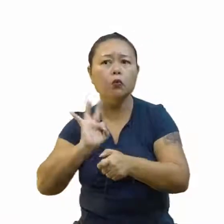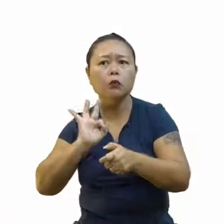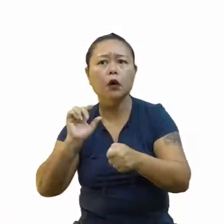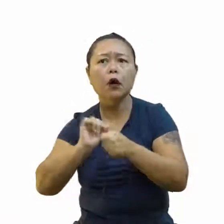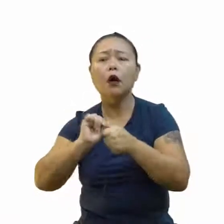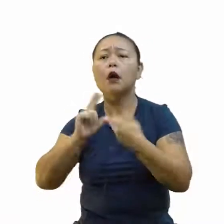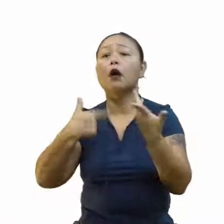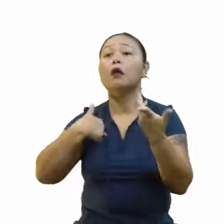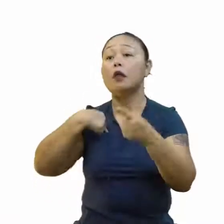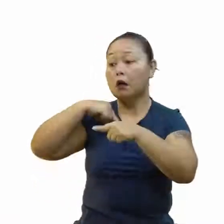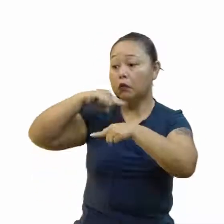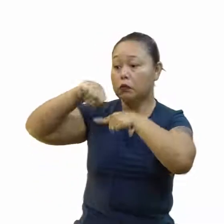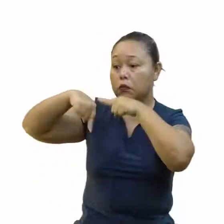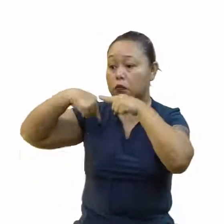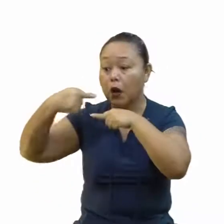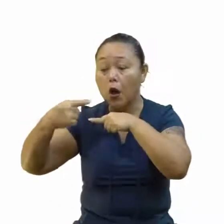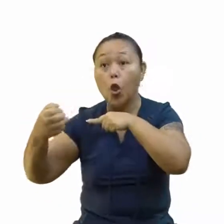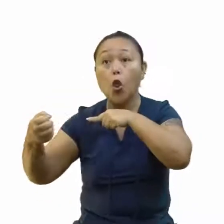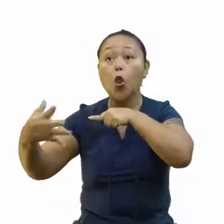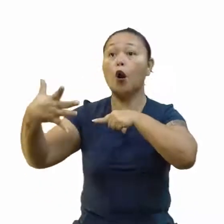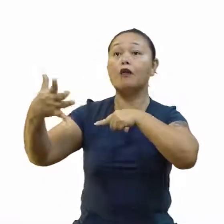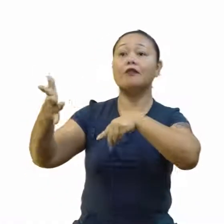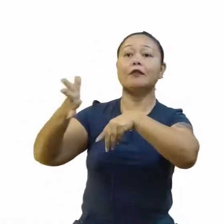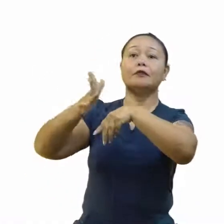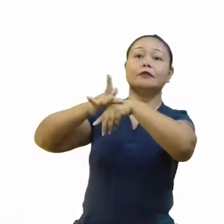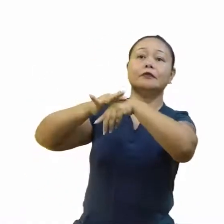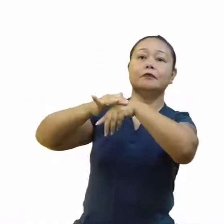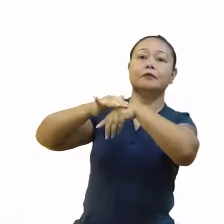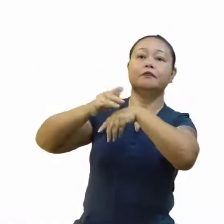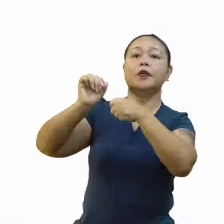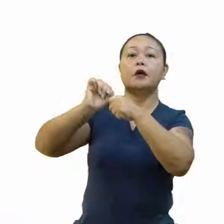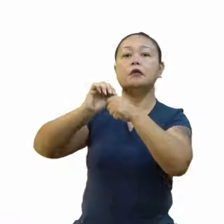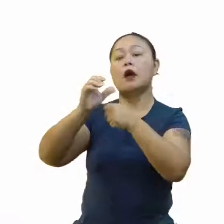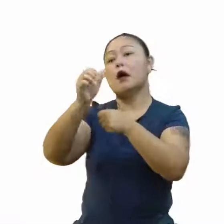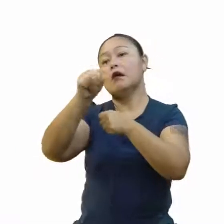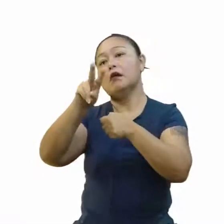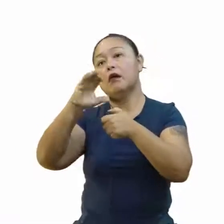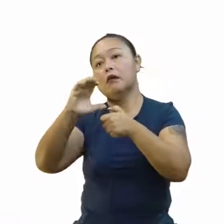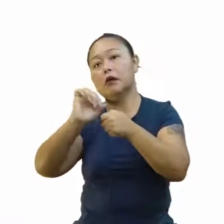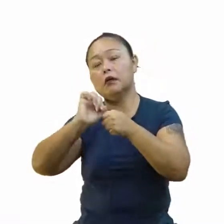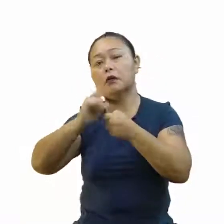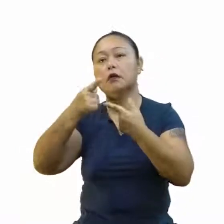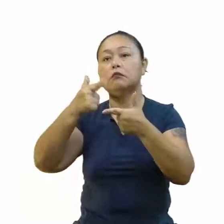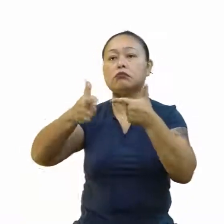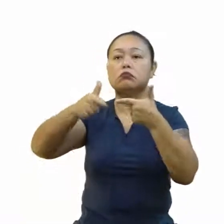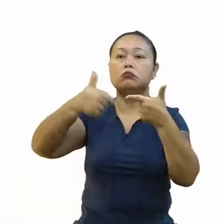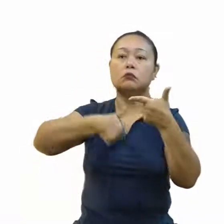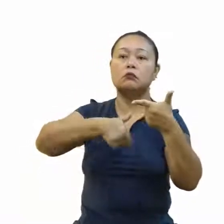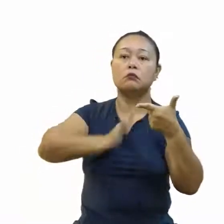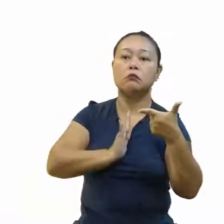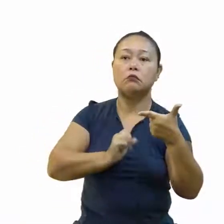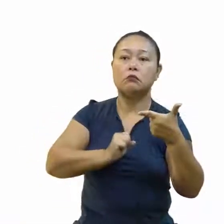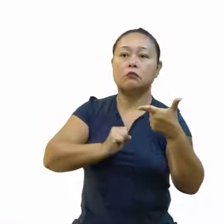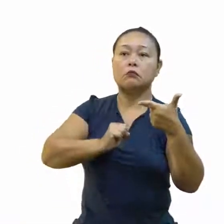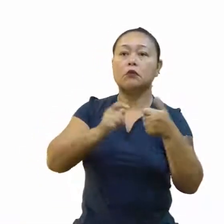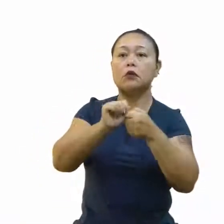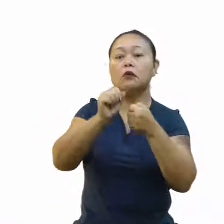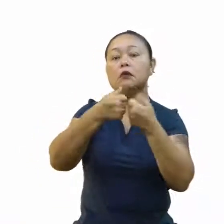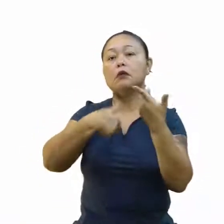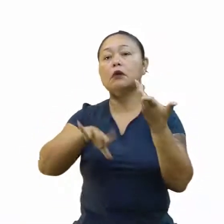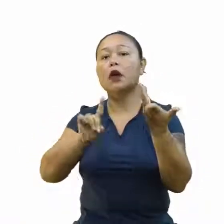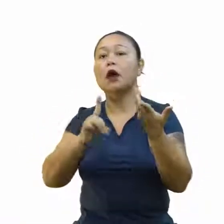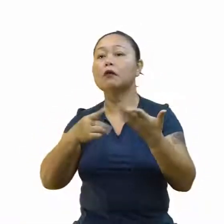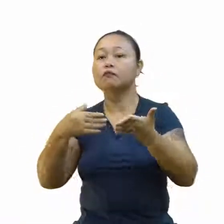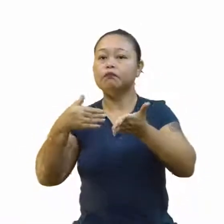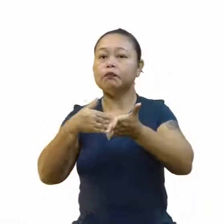novas doenças, como, por exemplo, o AVC, o ataque cardíaco, a insuficiência